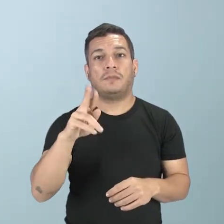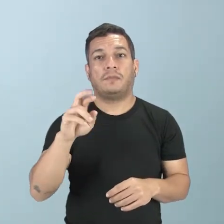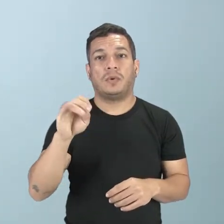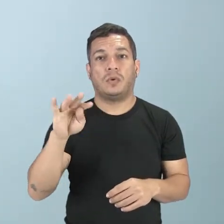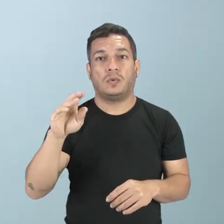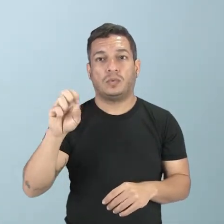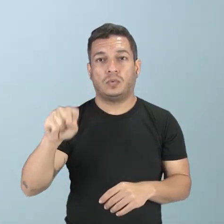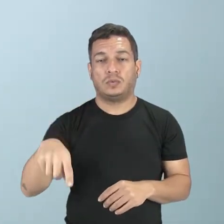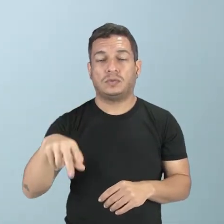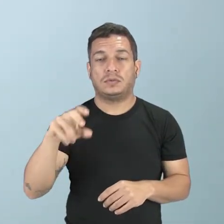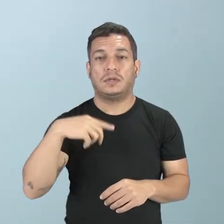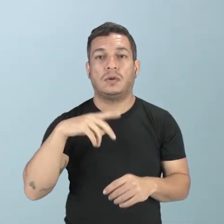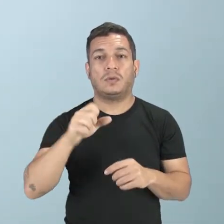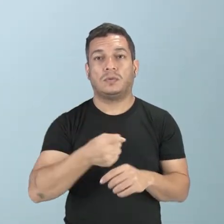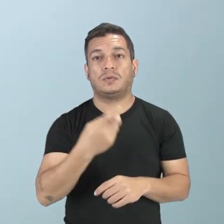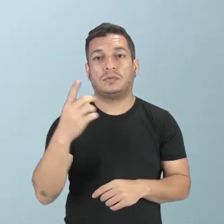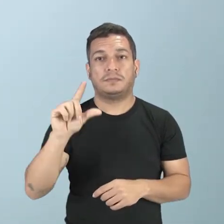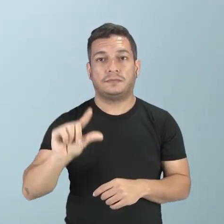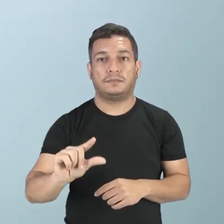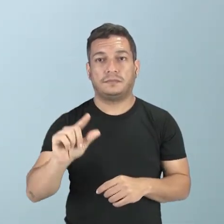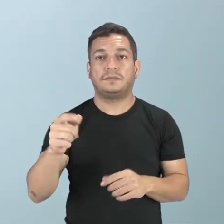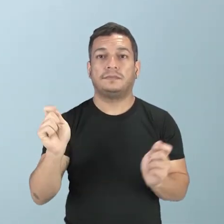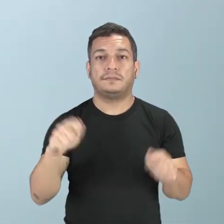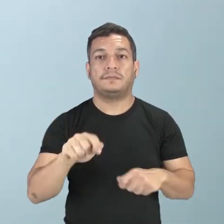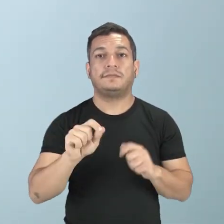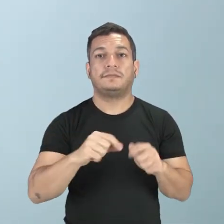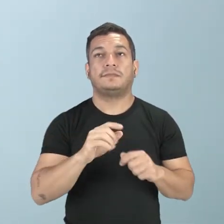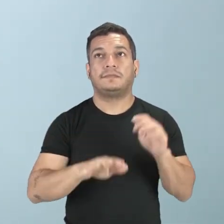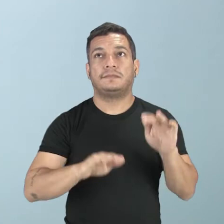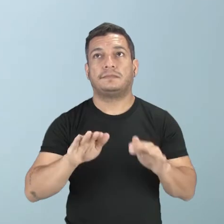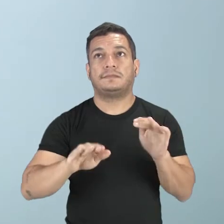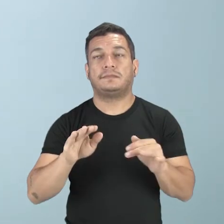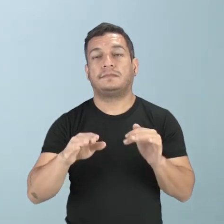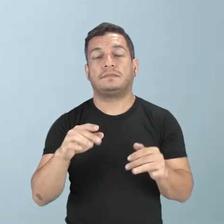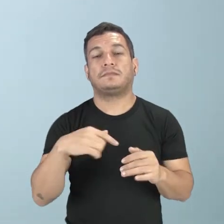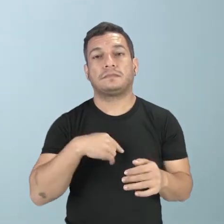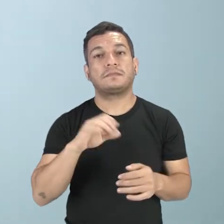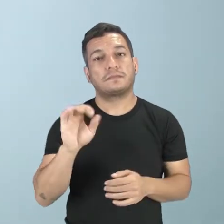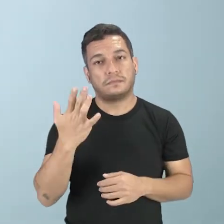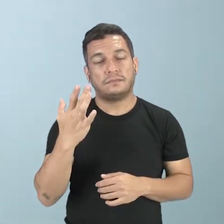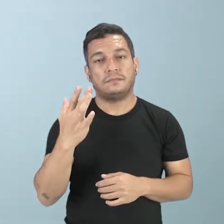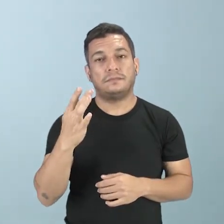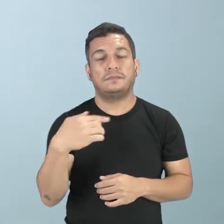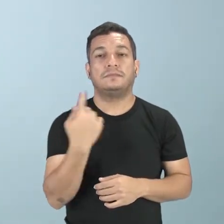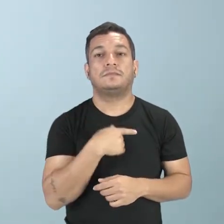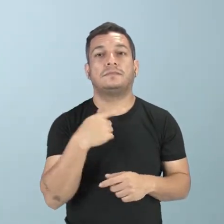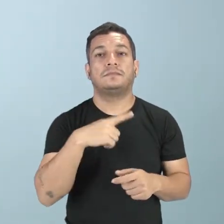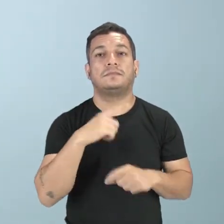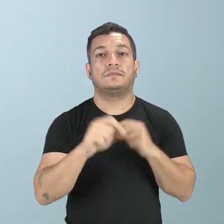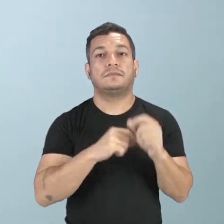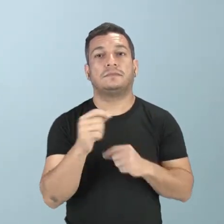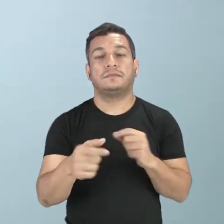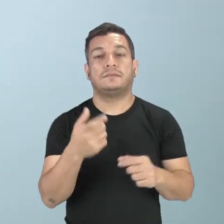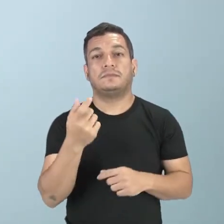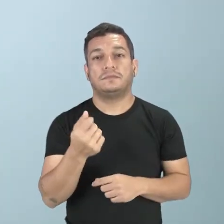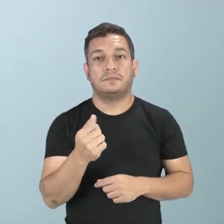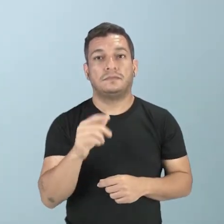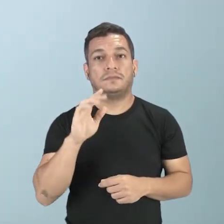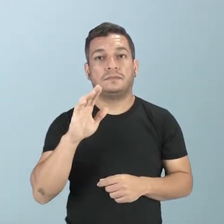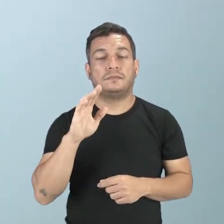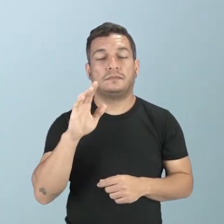núcleo atômico é uma quantidade baixa. É possível que, muitas vezes, é o que ocorre, em que a gente tenha um valor